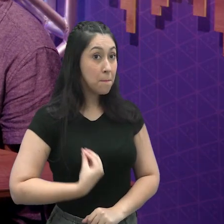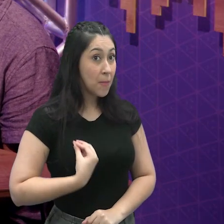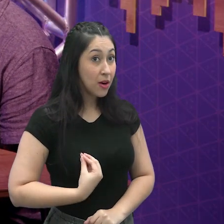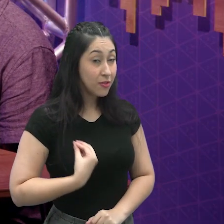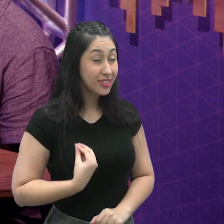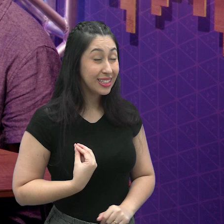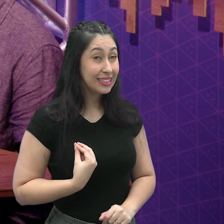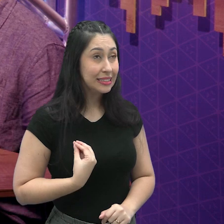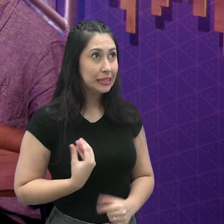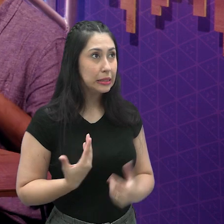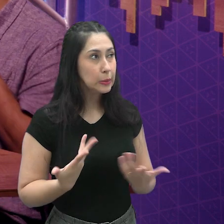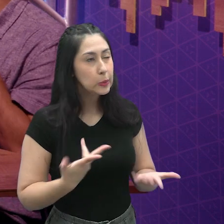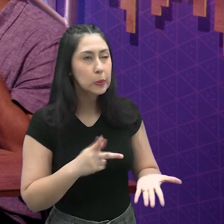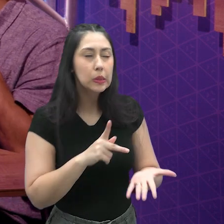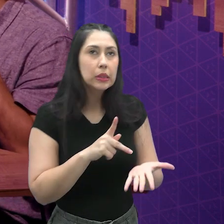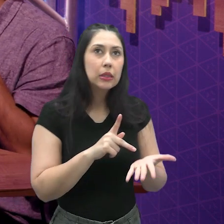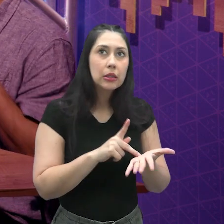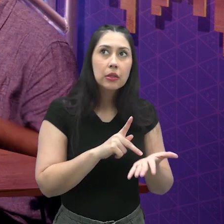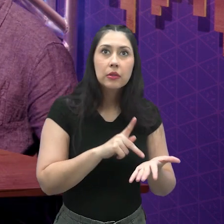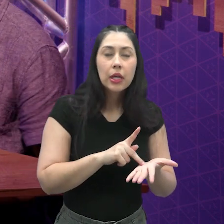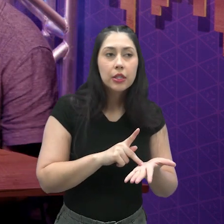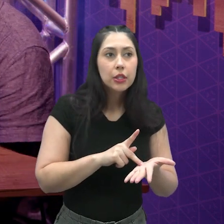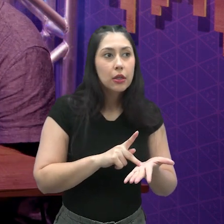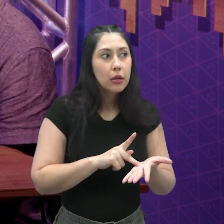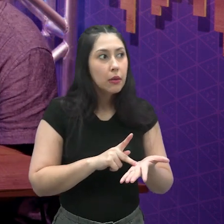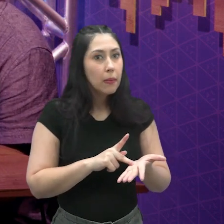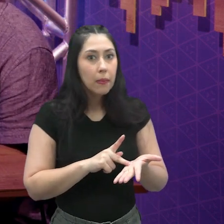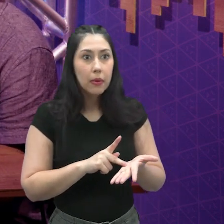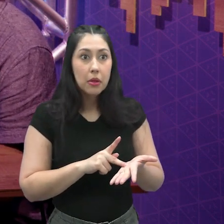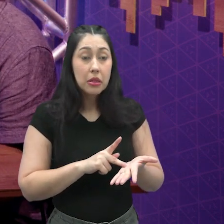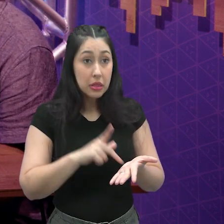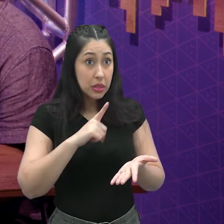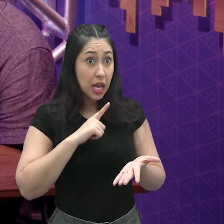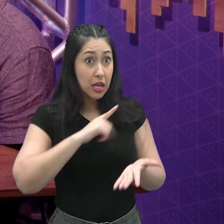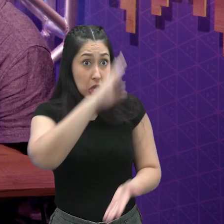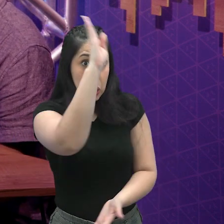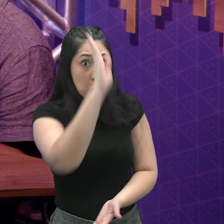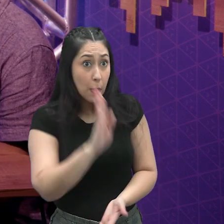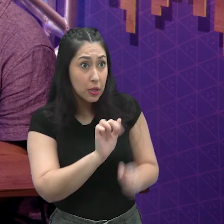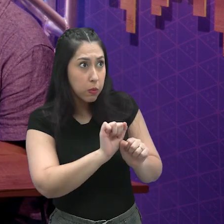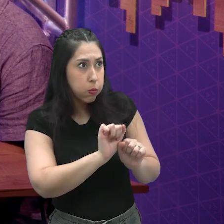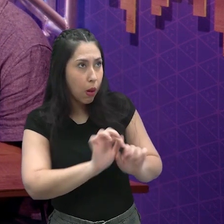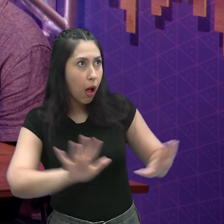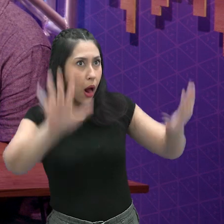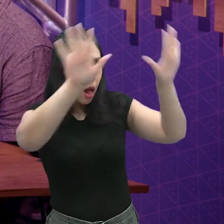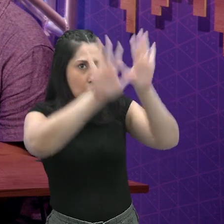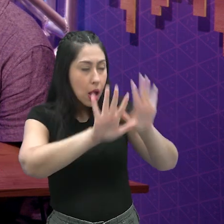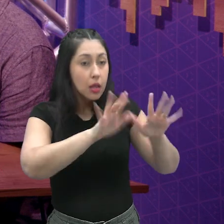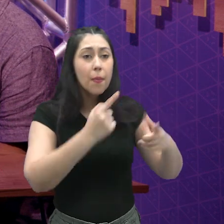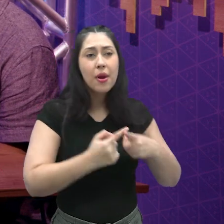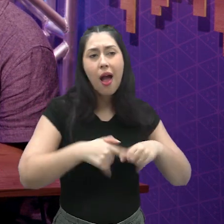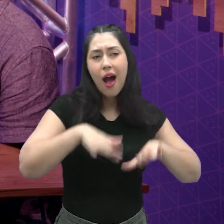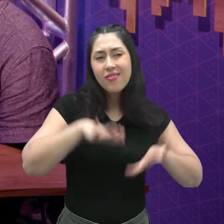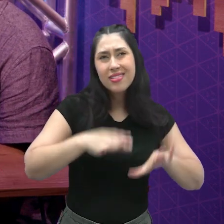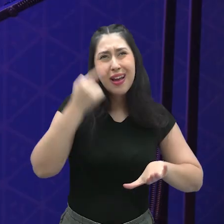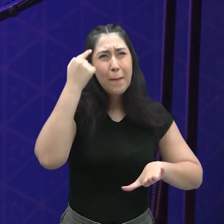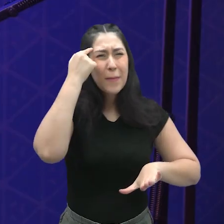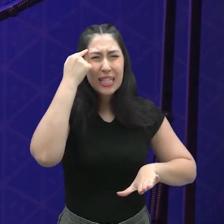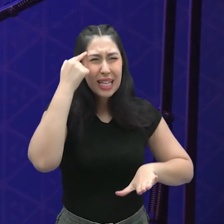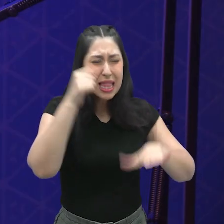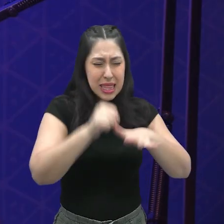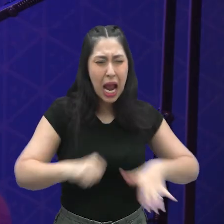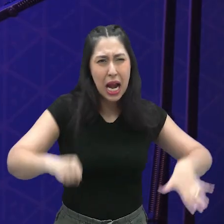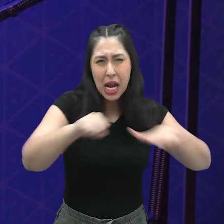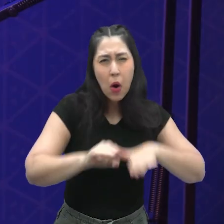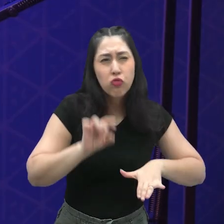realidade que na verdade, Samu, né, pode estar presente no país inteiro. A gente tem esse estereótipo de que o sertanejo ele